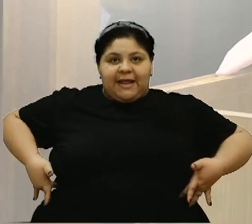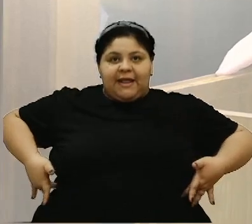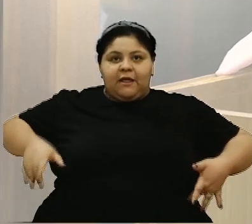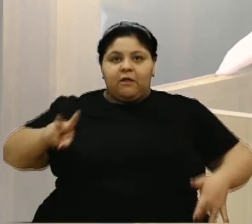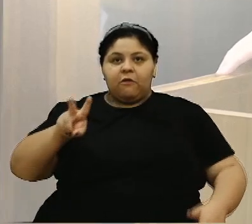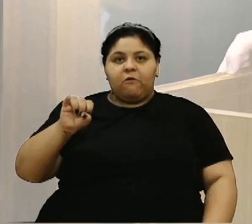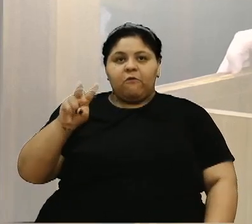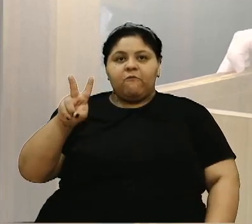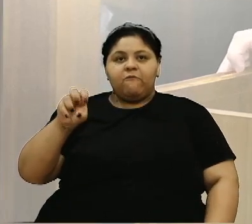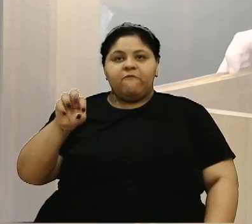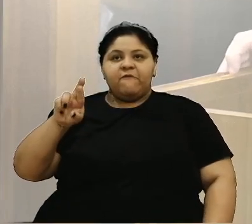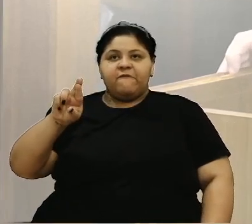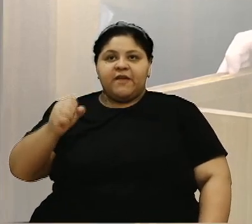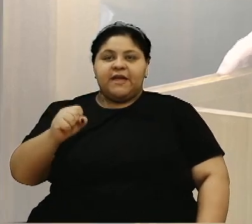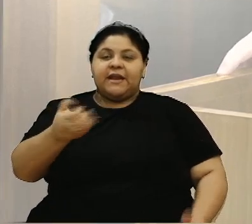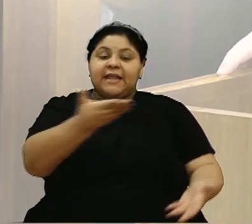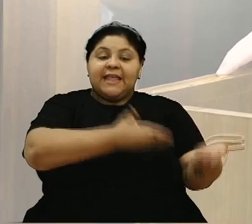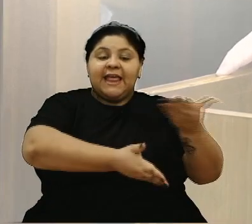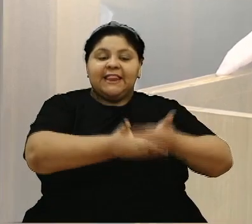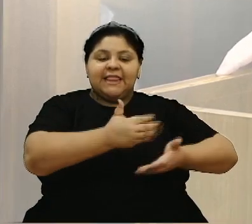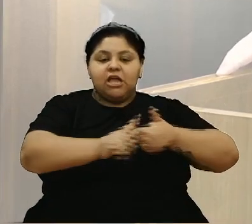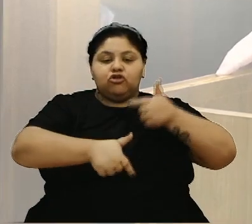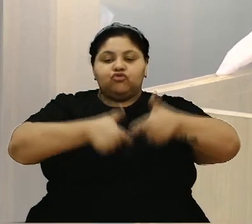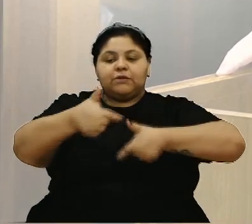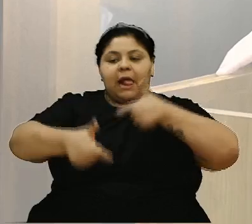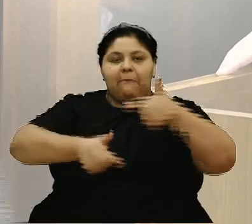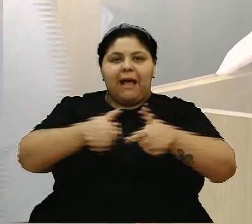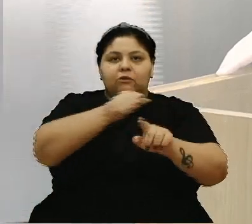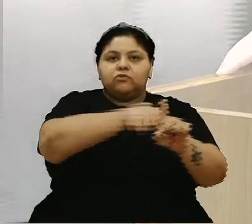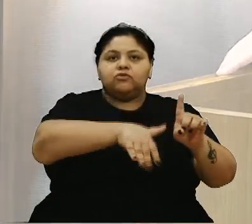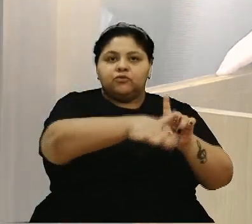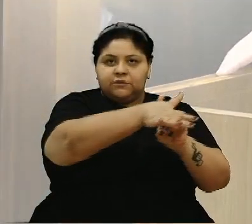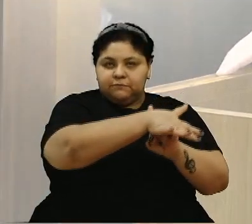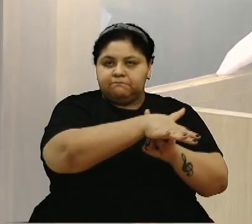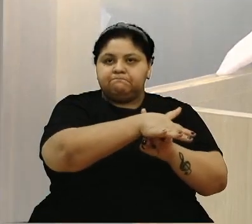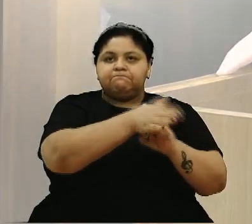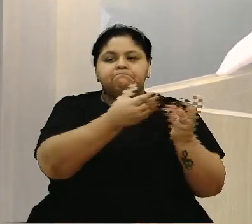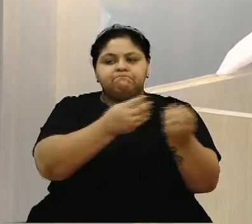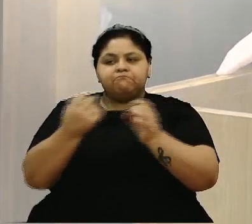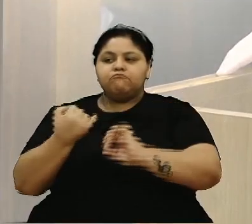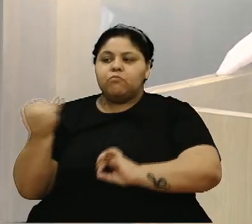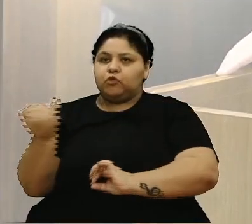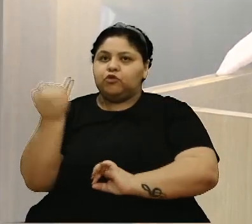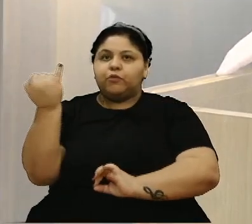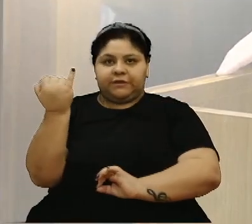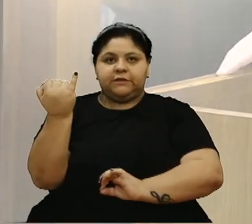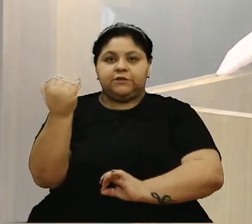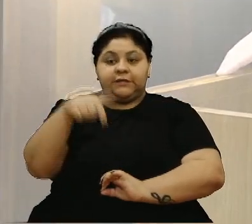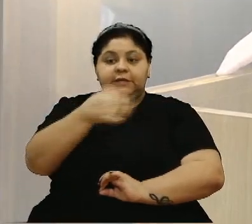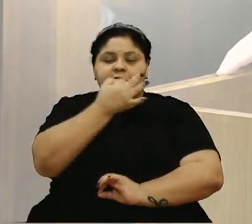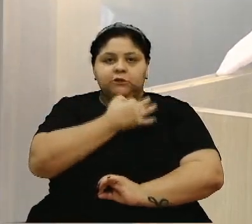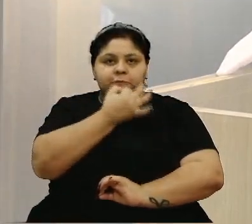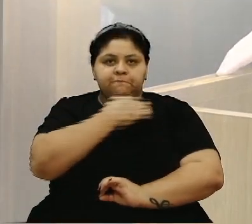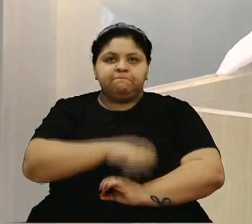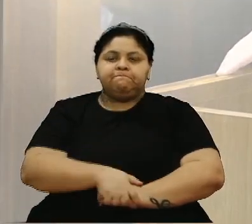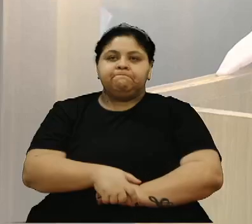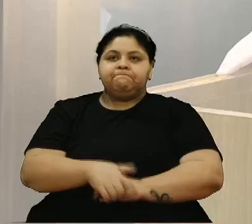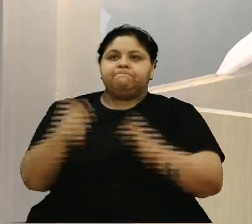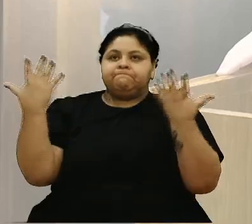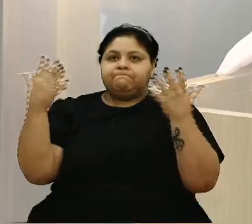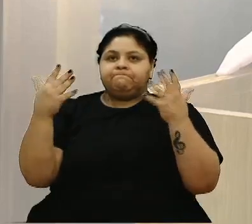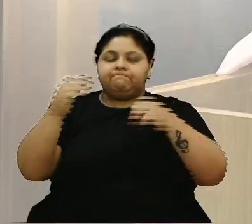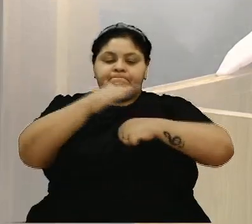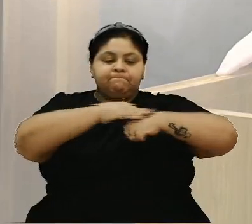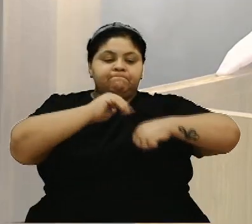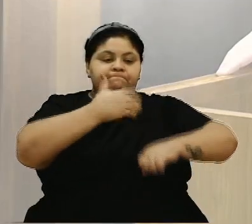presta atendimento também e faz um trabalho social muito relevante em nossa sociedade. Saudar também o querido